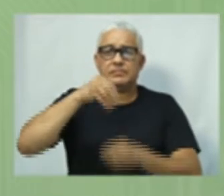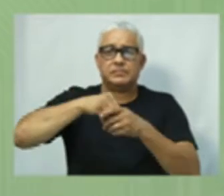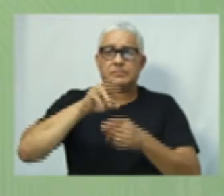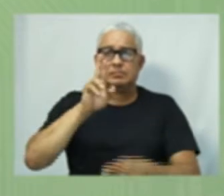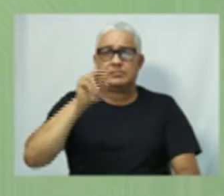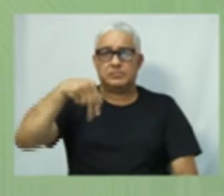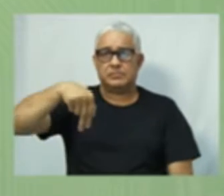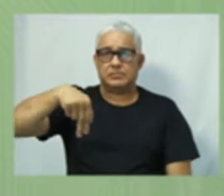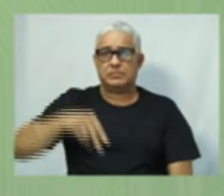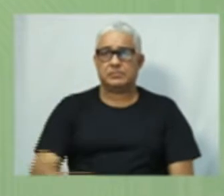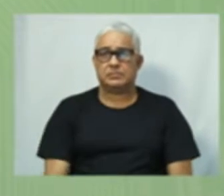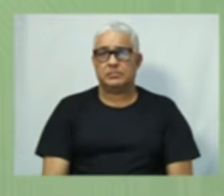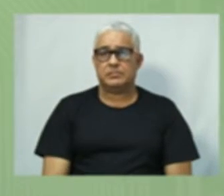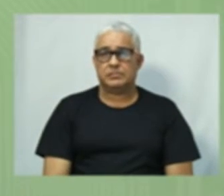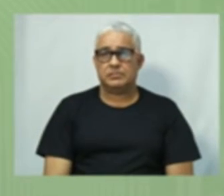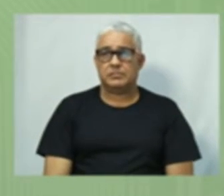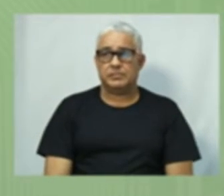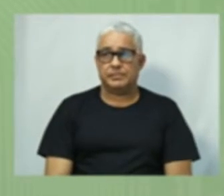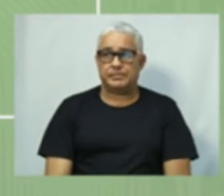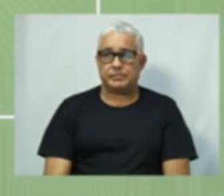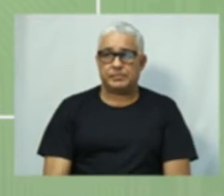normal?